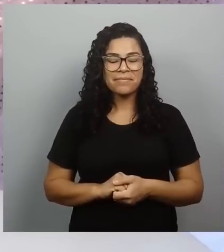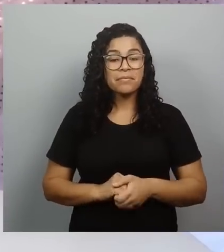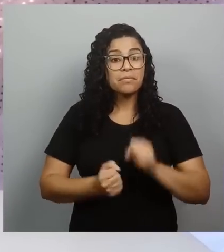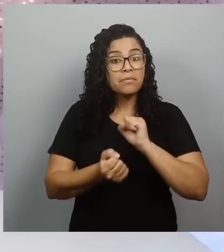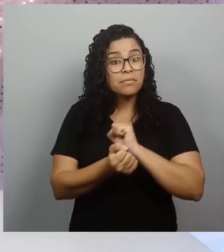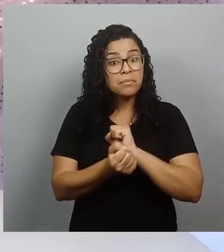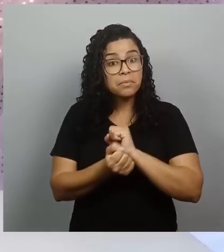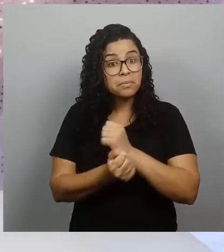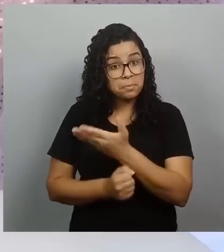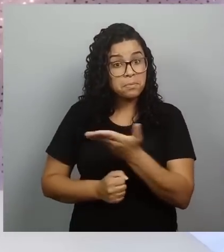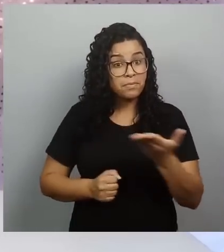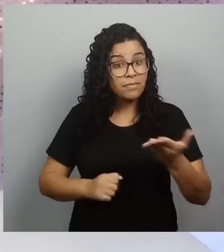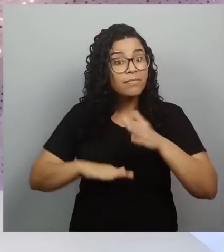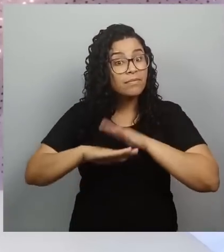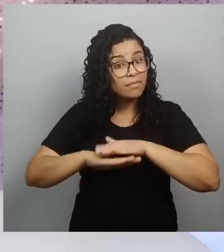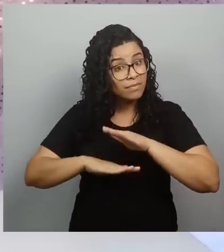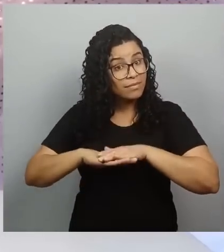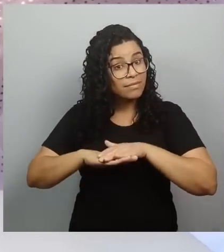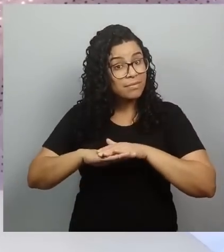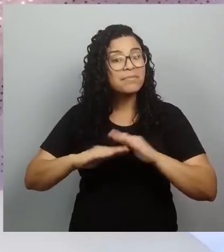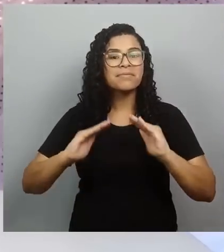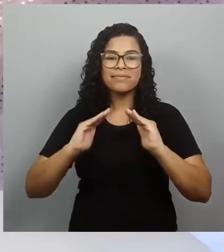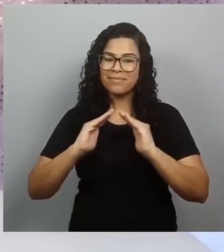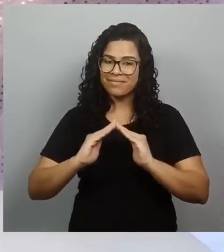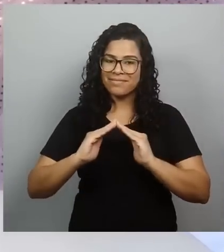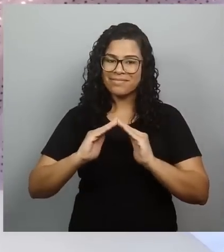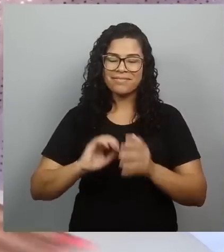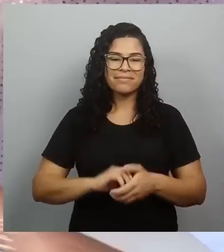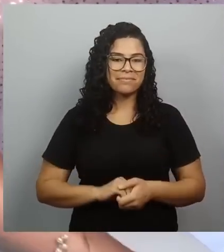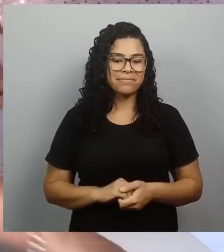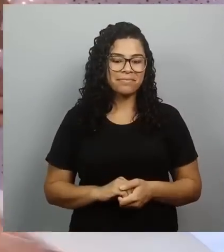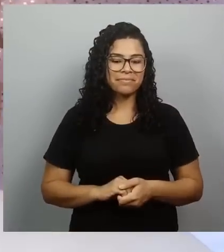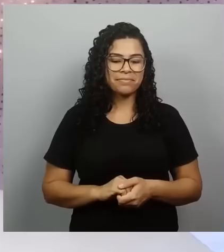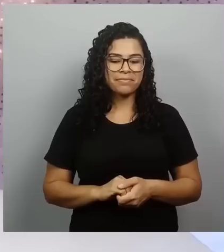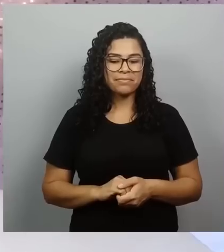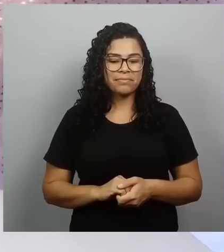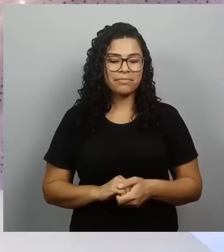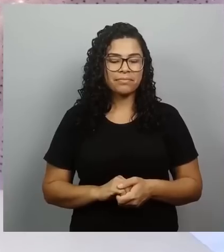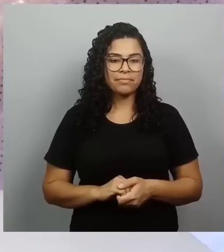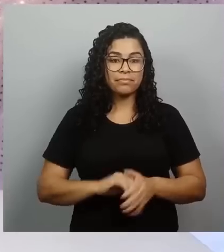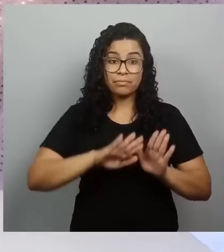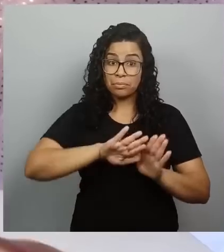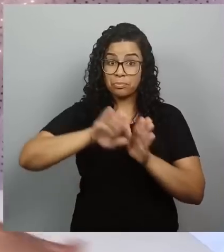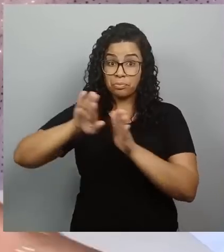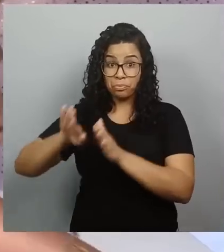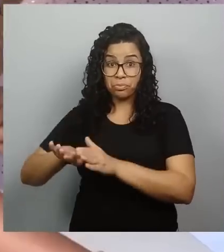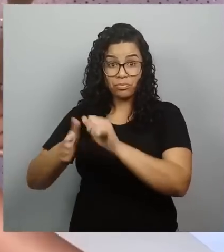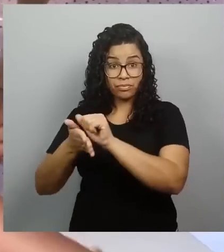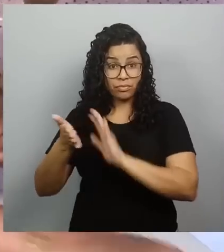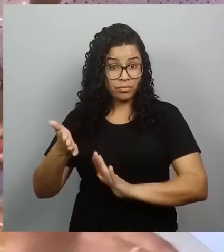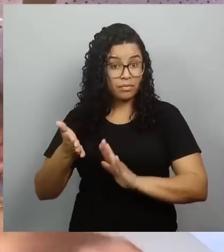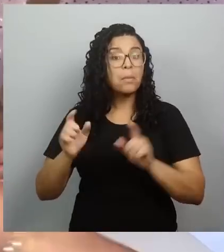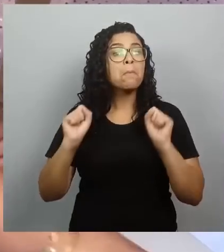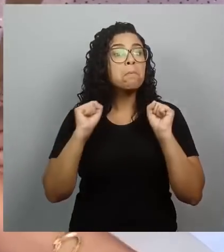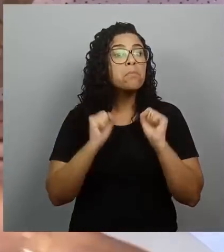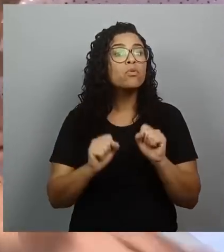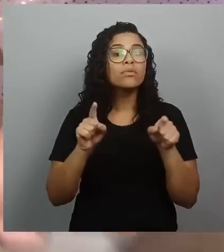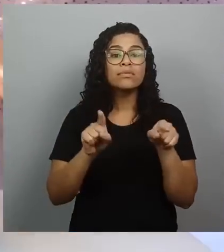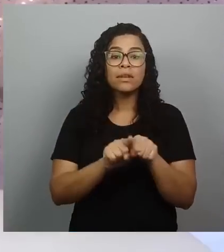vocês reproduzam e façam aí do outro lado. Além desta atividade, nós podemos